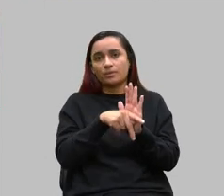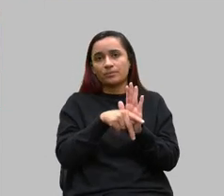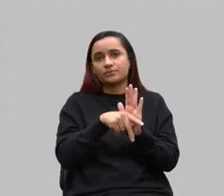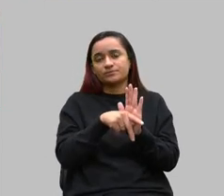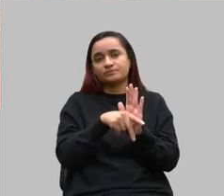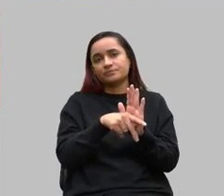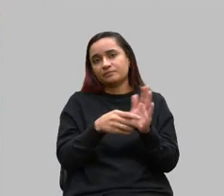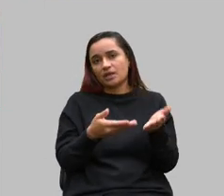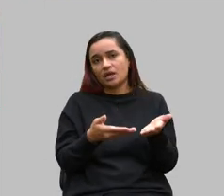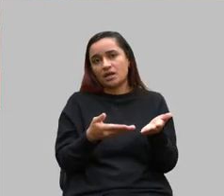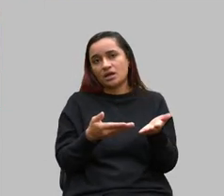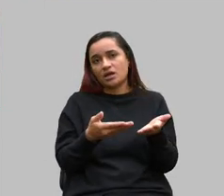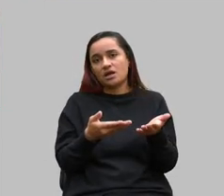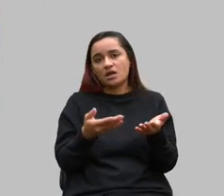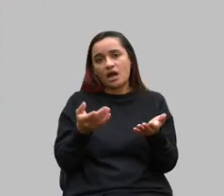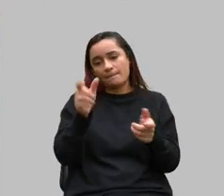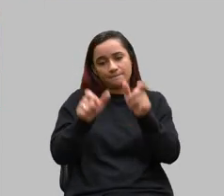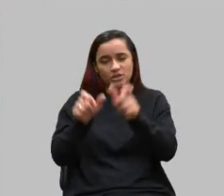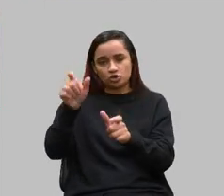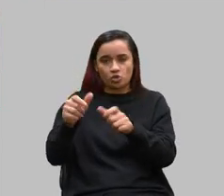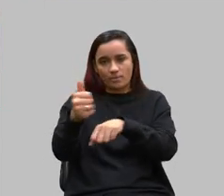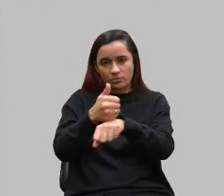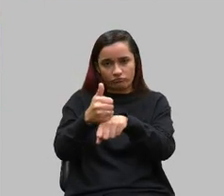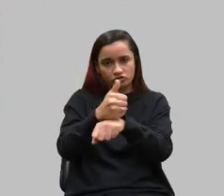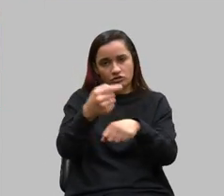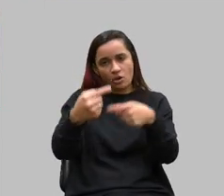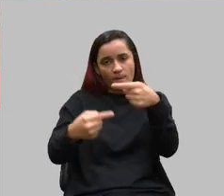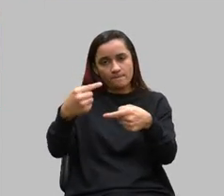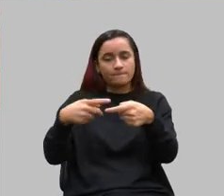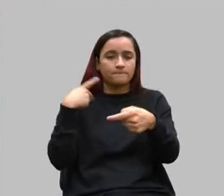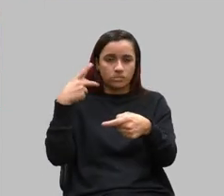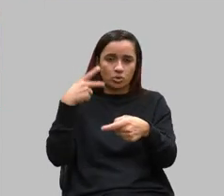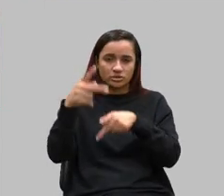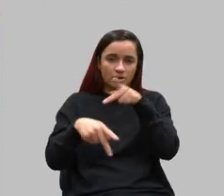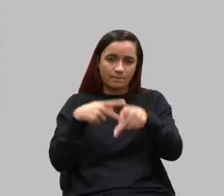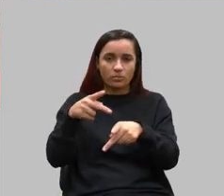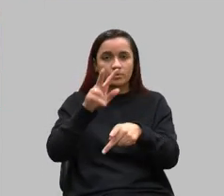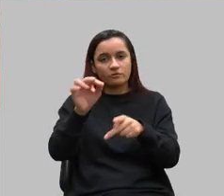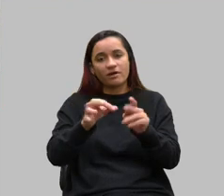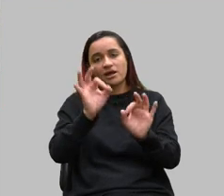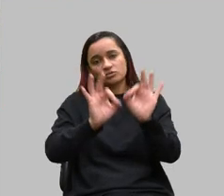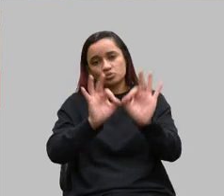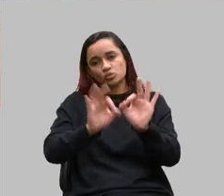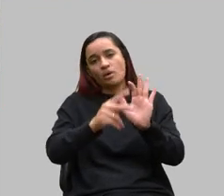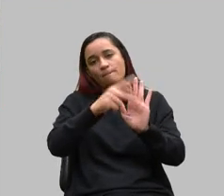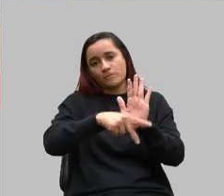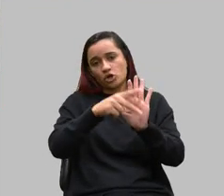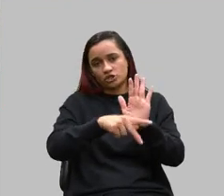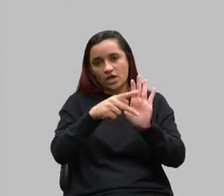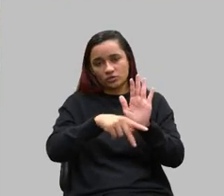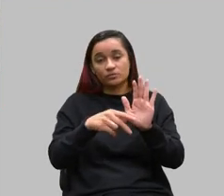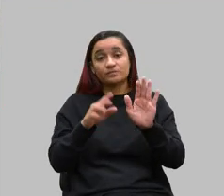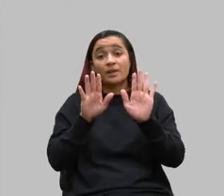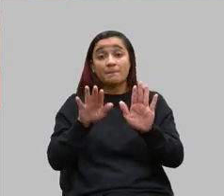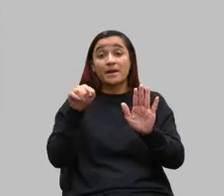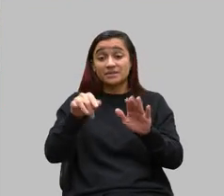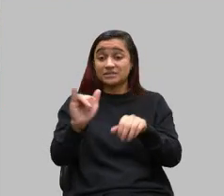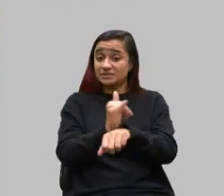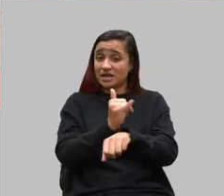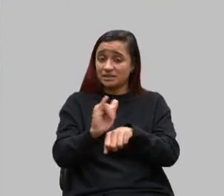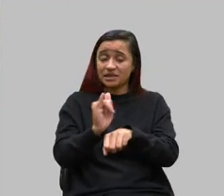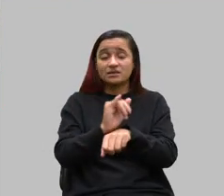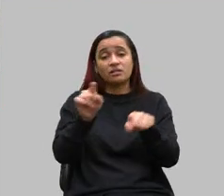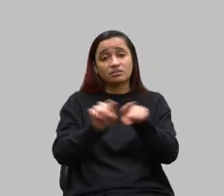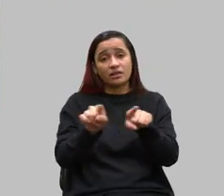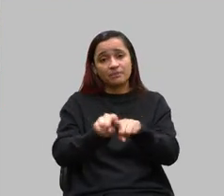que aí a o formulador de política pública eh eh iria indicar esses projetos mas mas esse mecanismo é imprescindível a criação